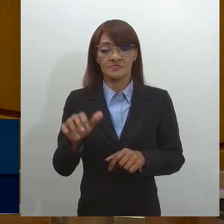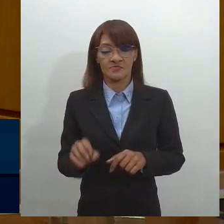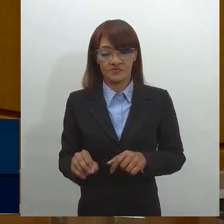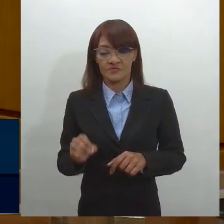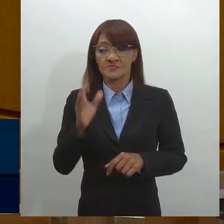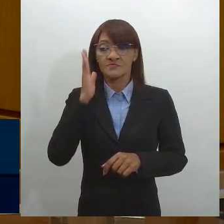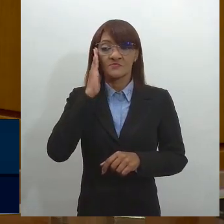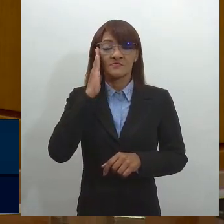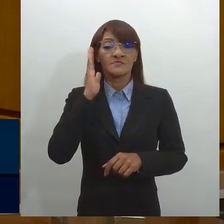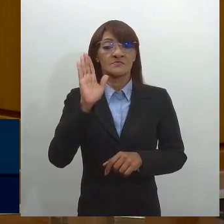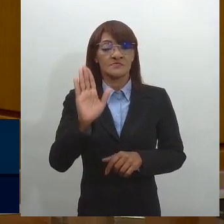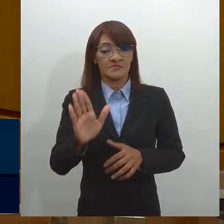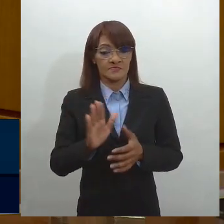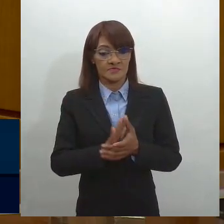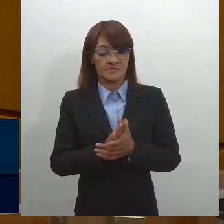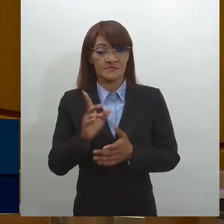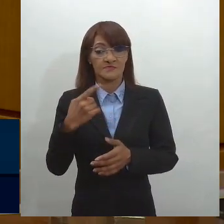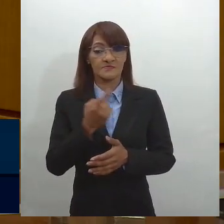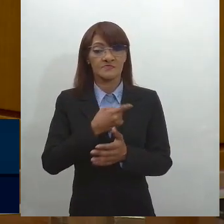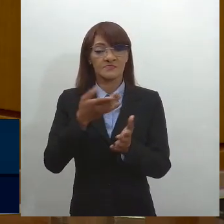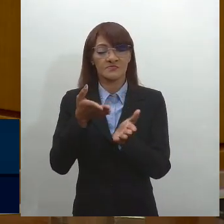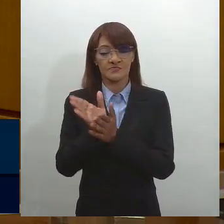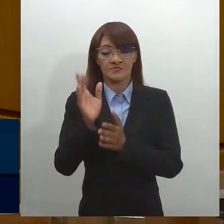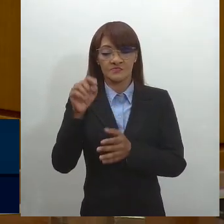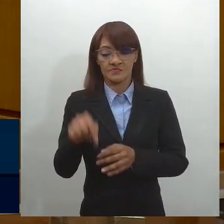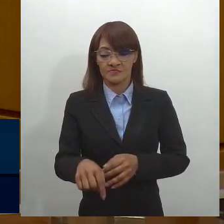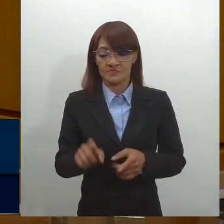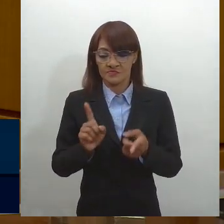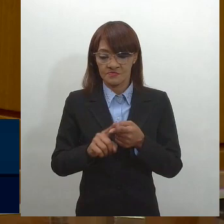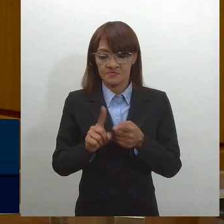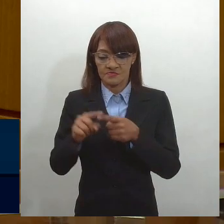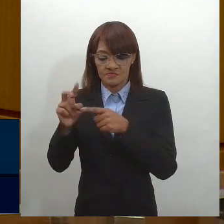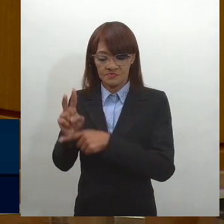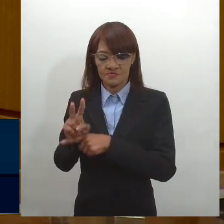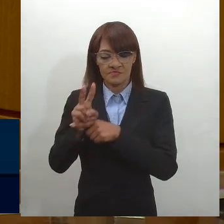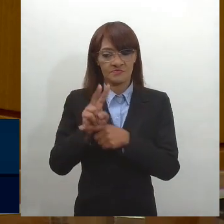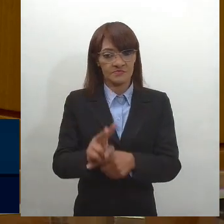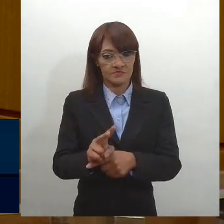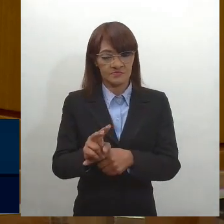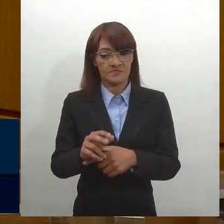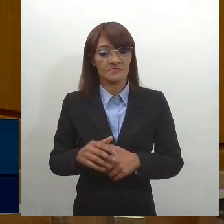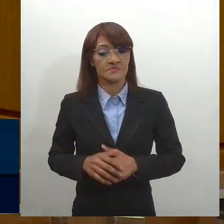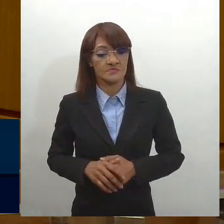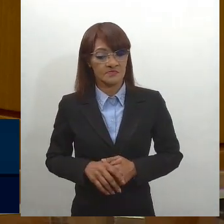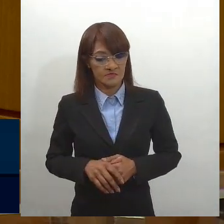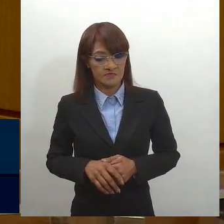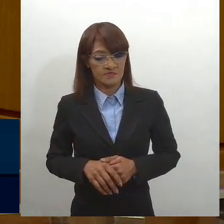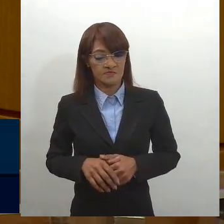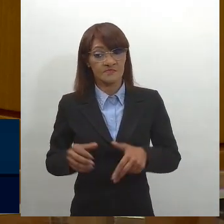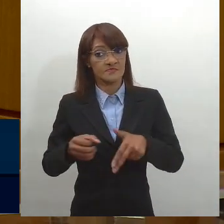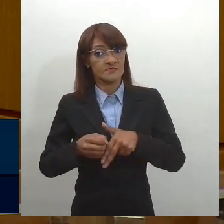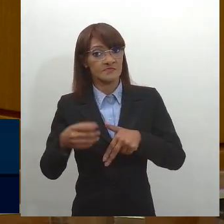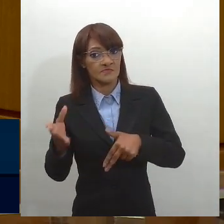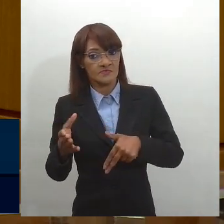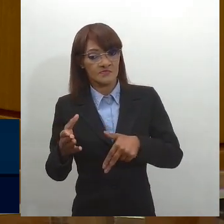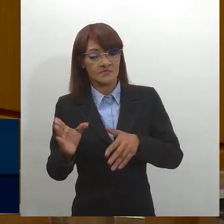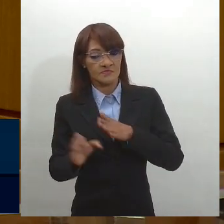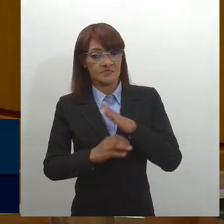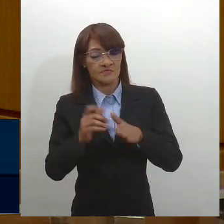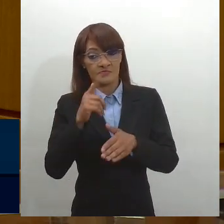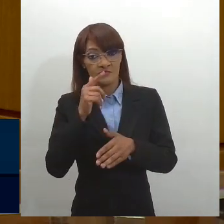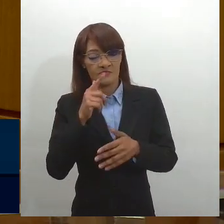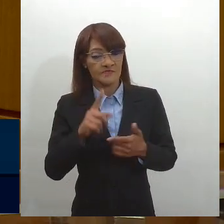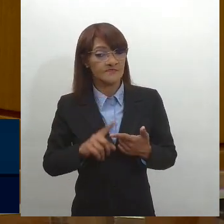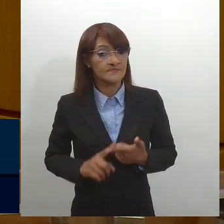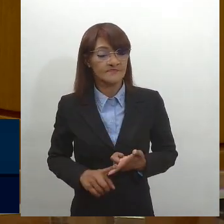aqui empréstimos para que fosse também utilizado via DESO, né, dessa parceria da DESO com o Banco do Nordeste